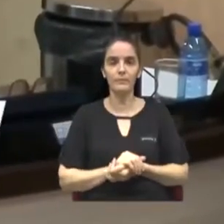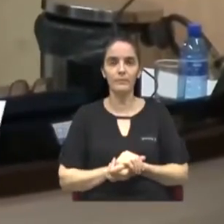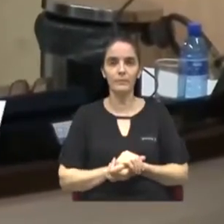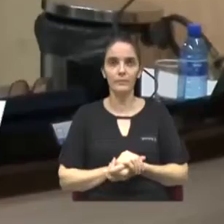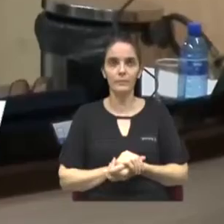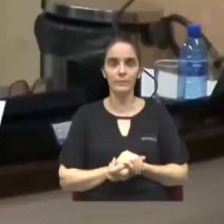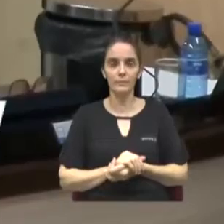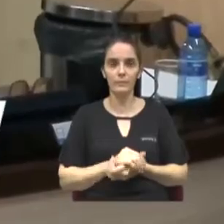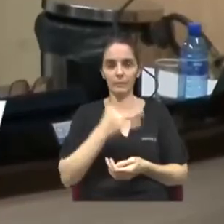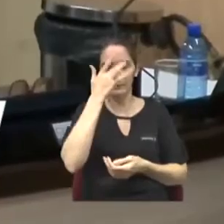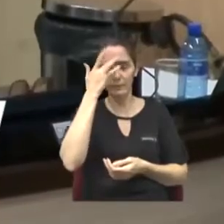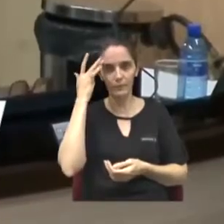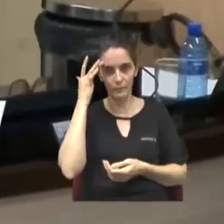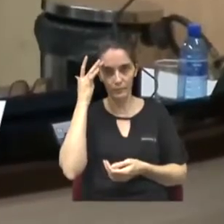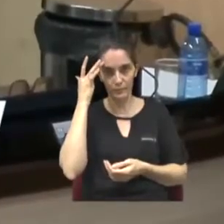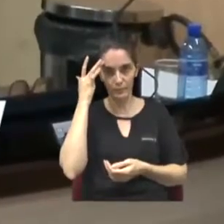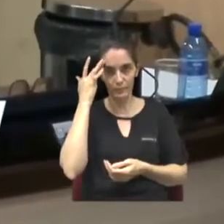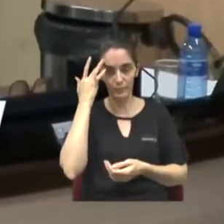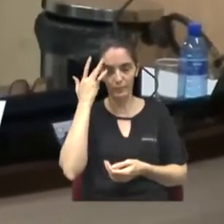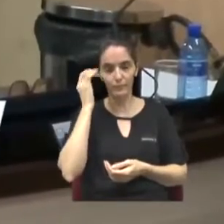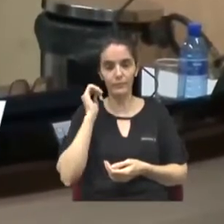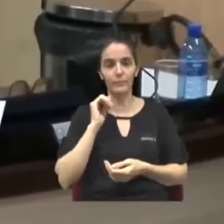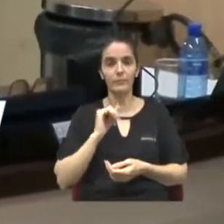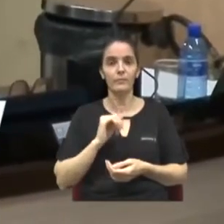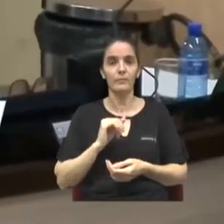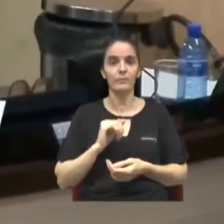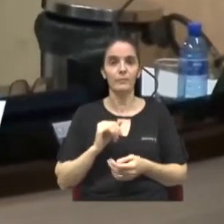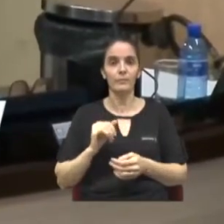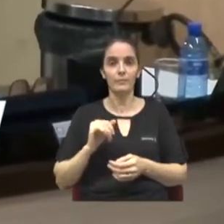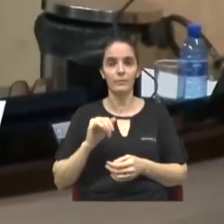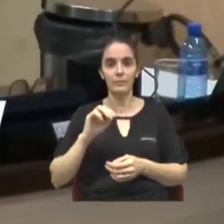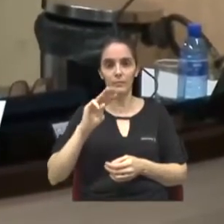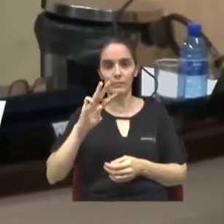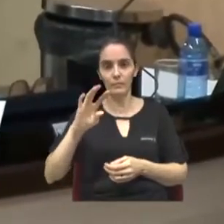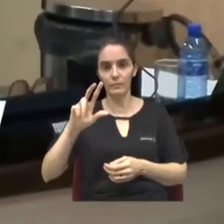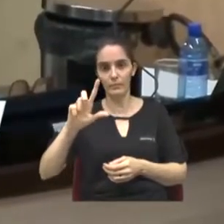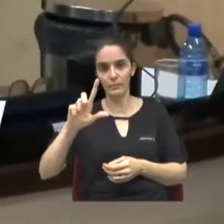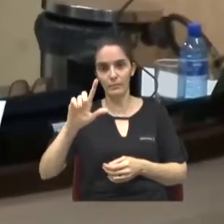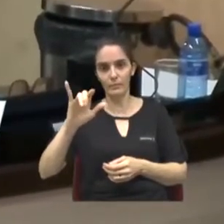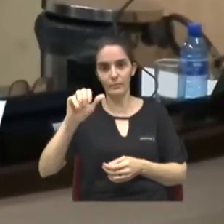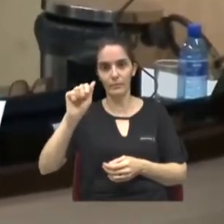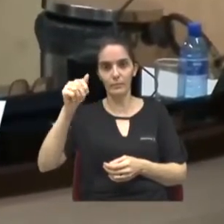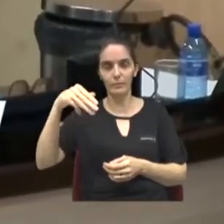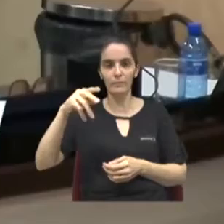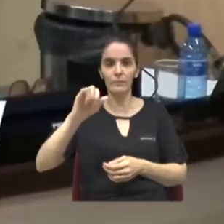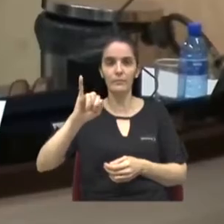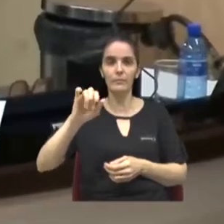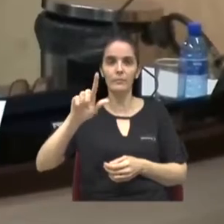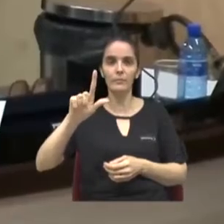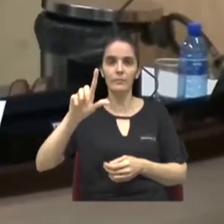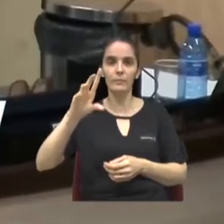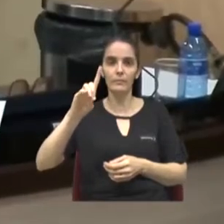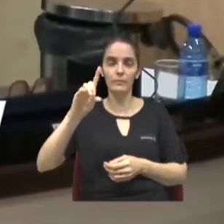ao pessoal que nos acompanhamos aqui, ao William, a Hilda Costa